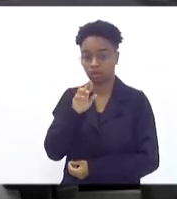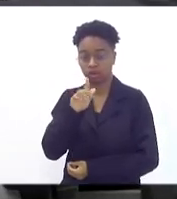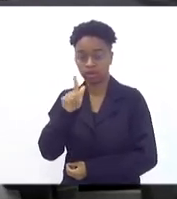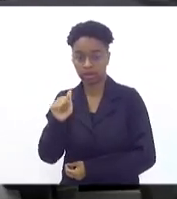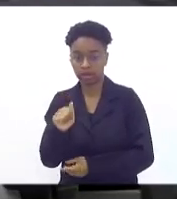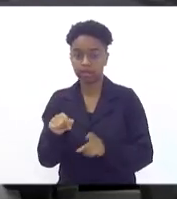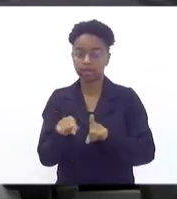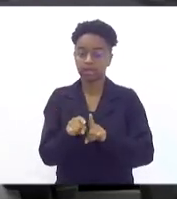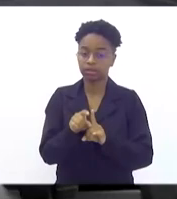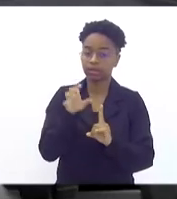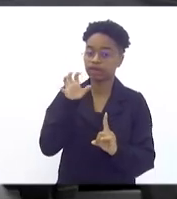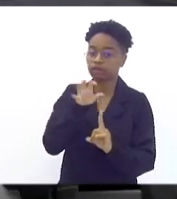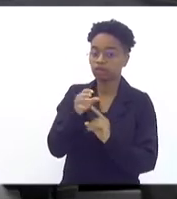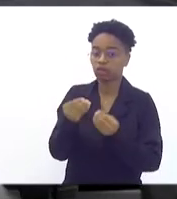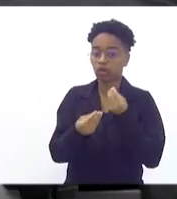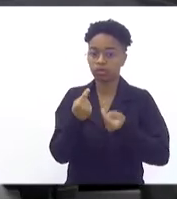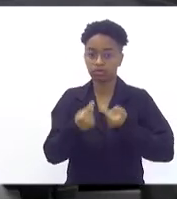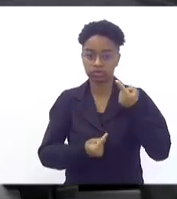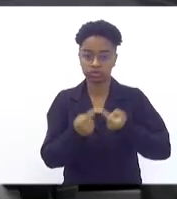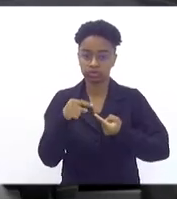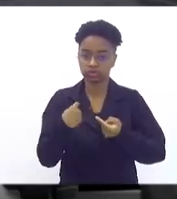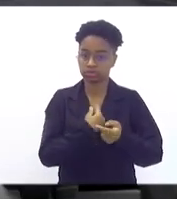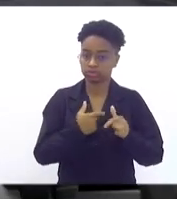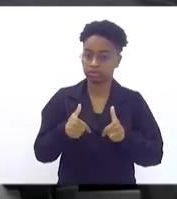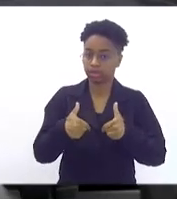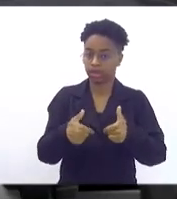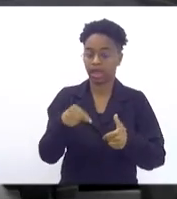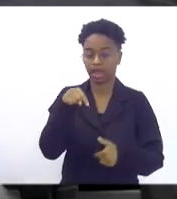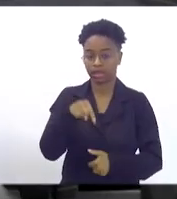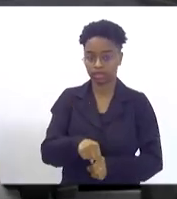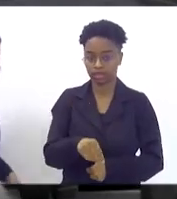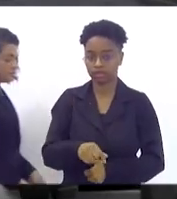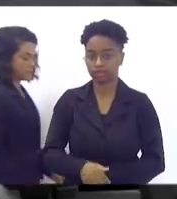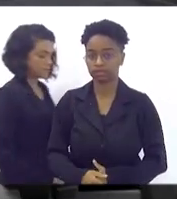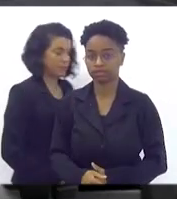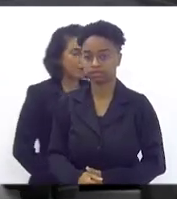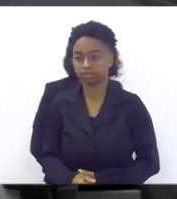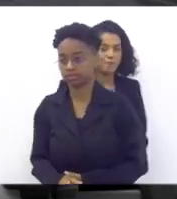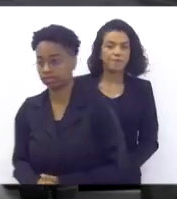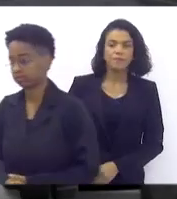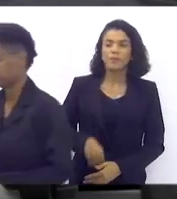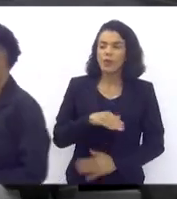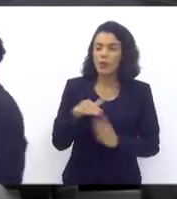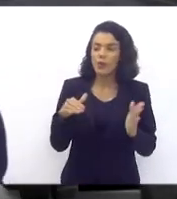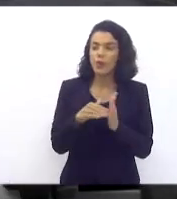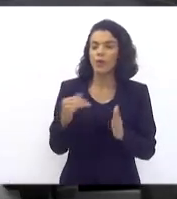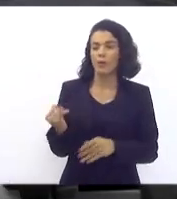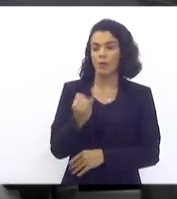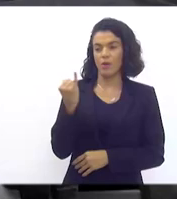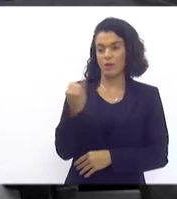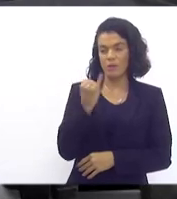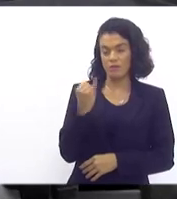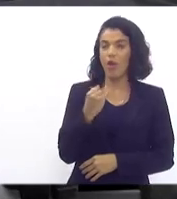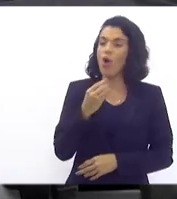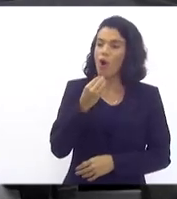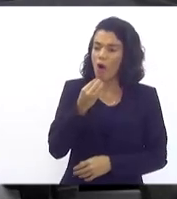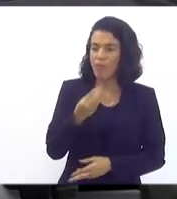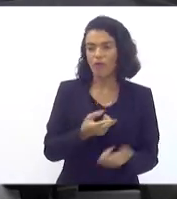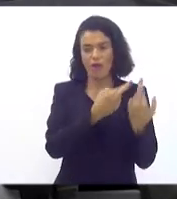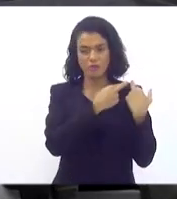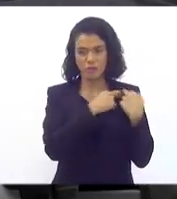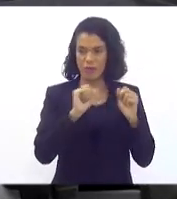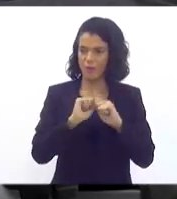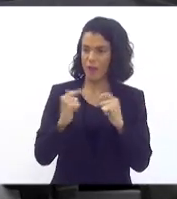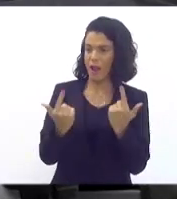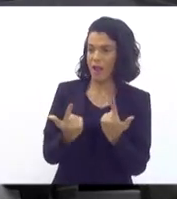na discussão que nós estamos fazendo aqui de uma nova concessão ou não isso tudo é importante está sobre a responsabilidade da